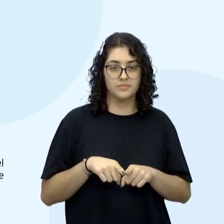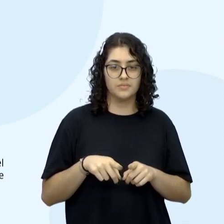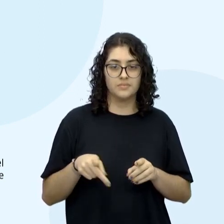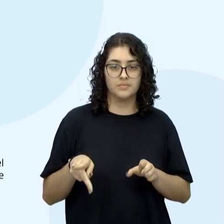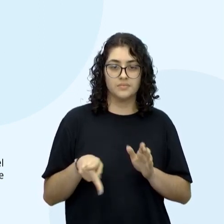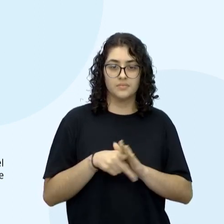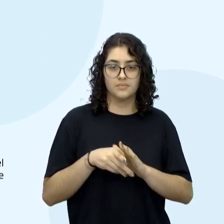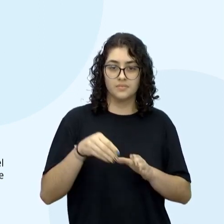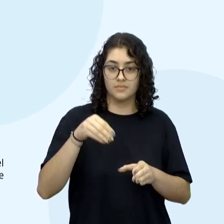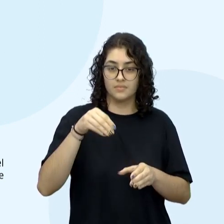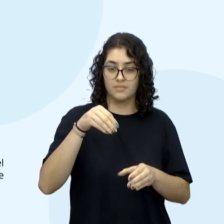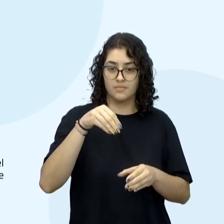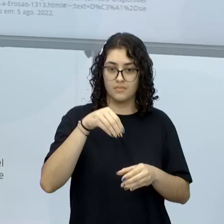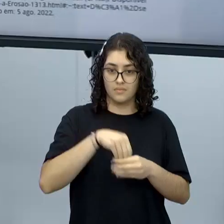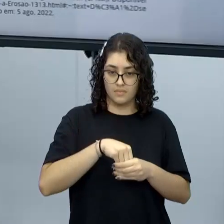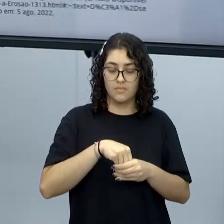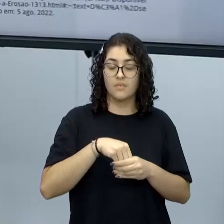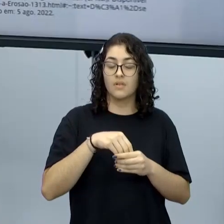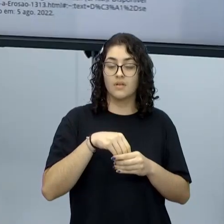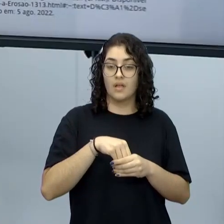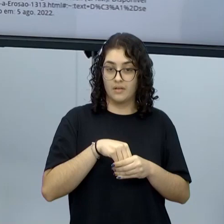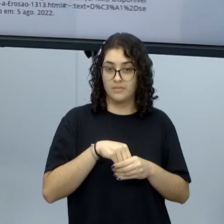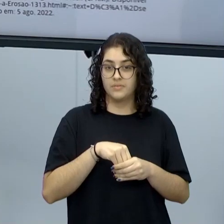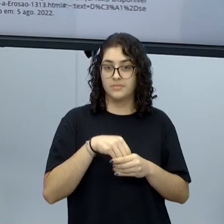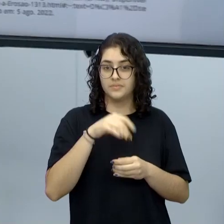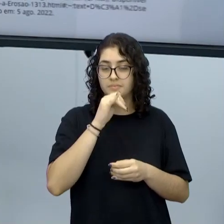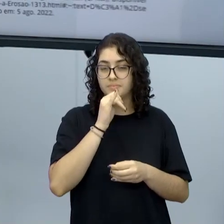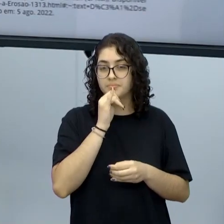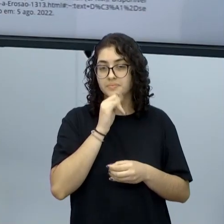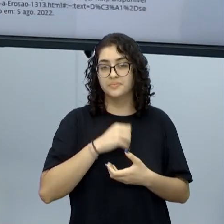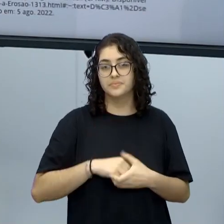que são internos, então, por exemplo,